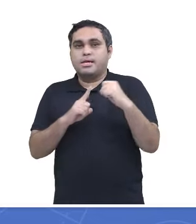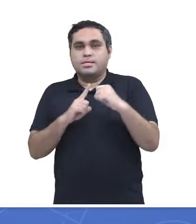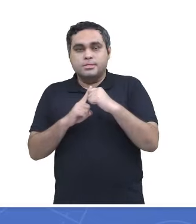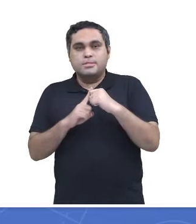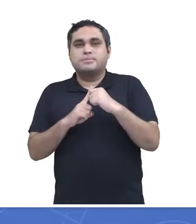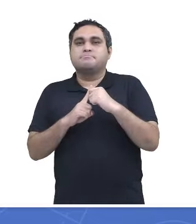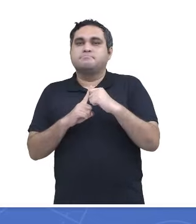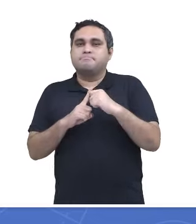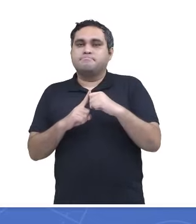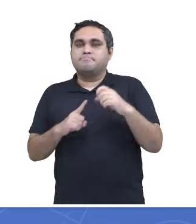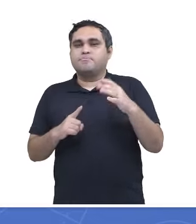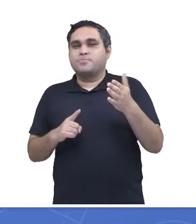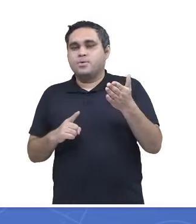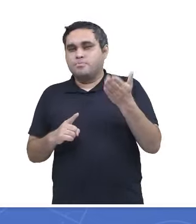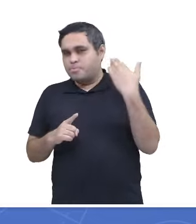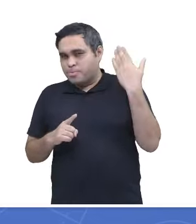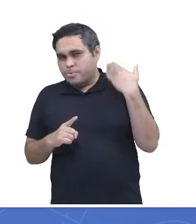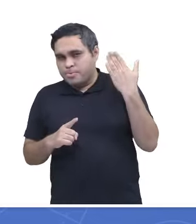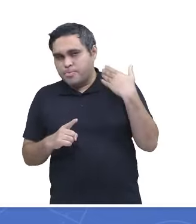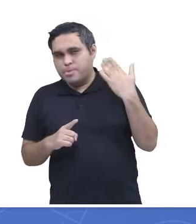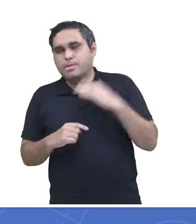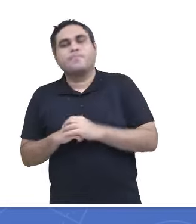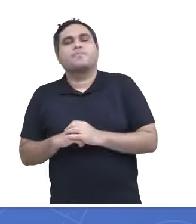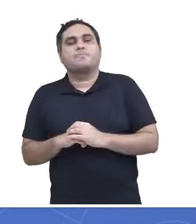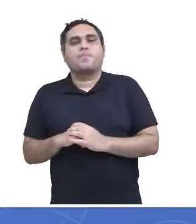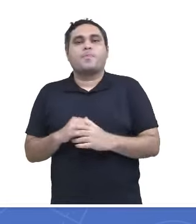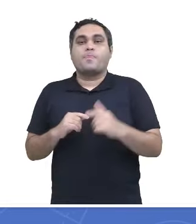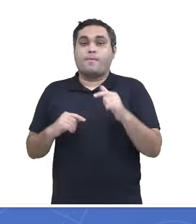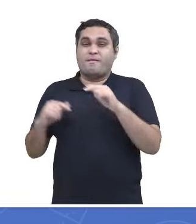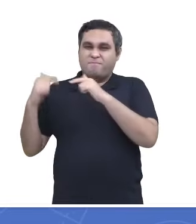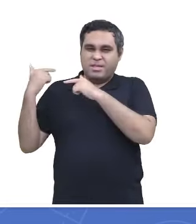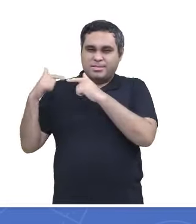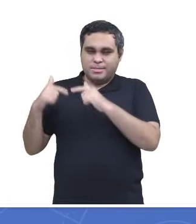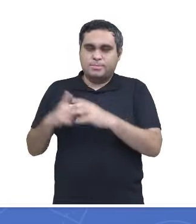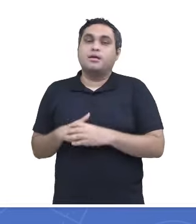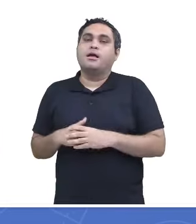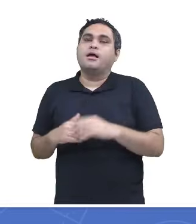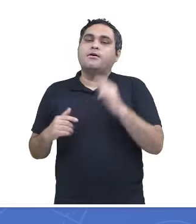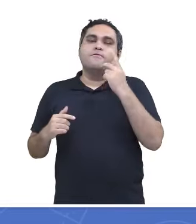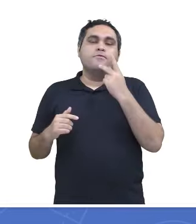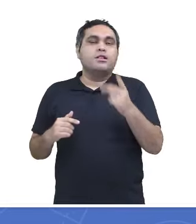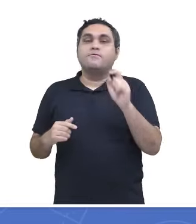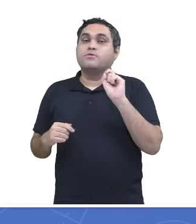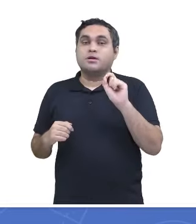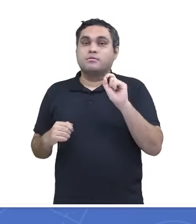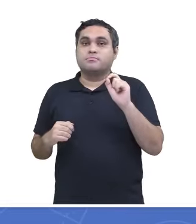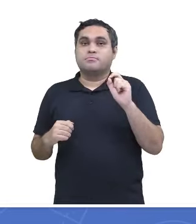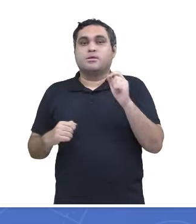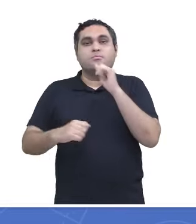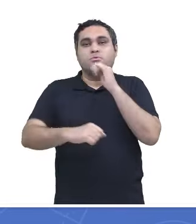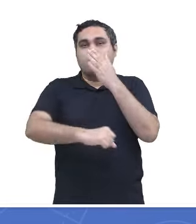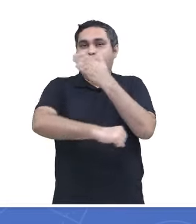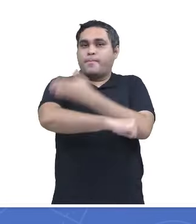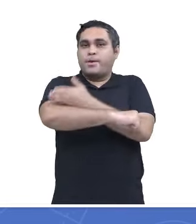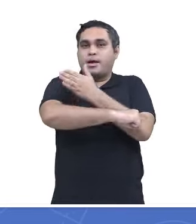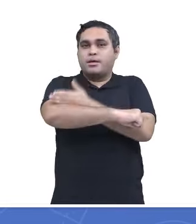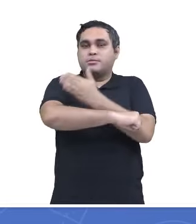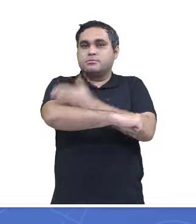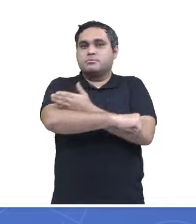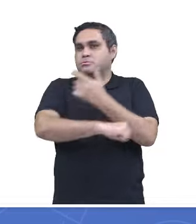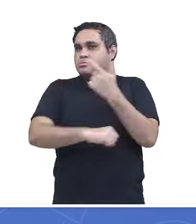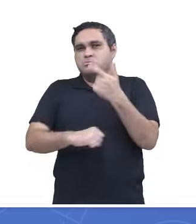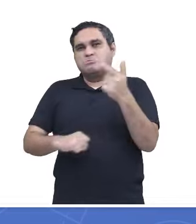ela dizia o seguinte, que a juventude, sabe que na Idade Média, por exemplo, não existia essa ideia de